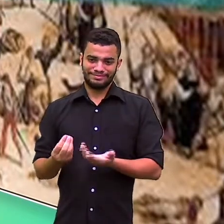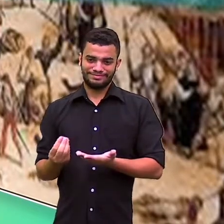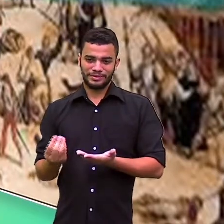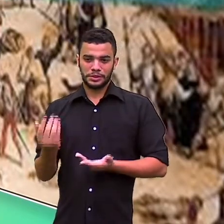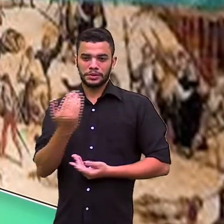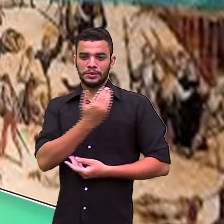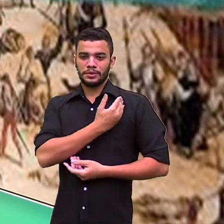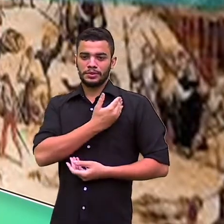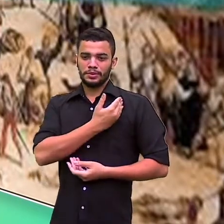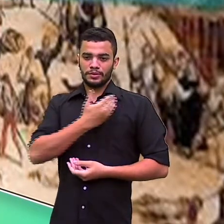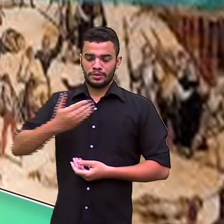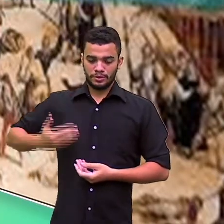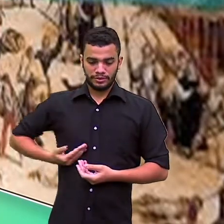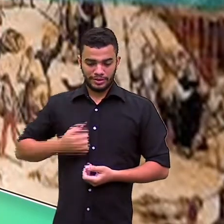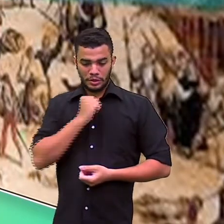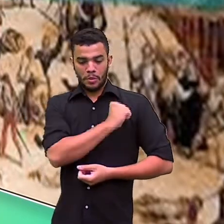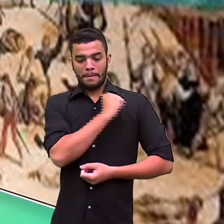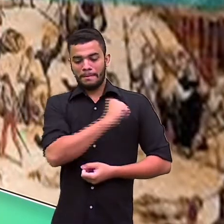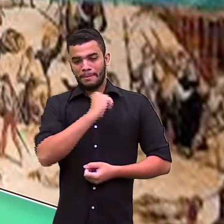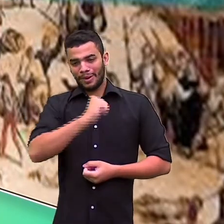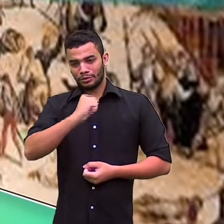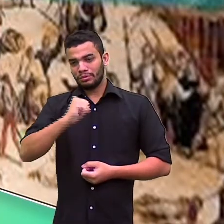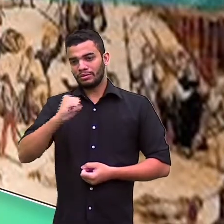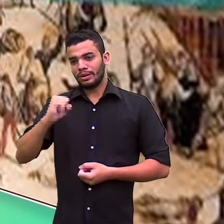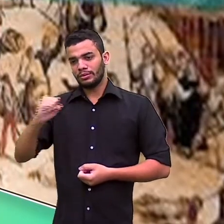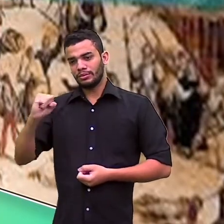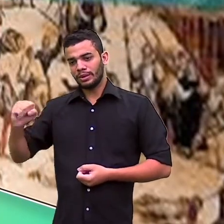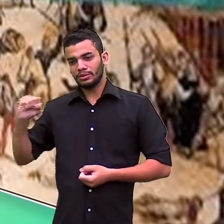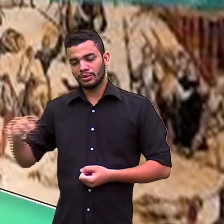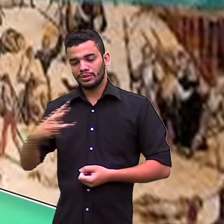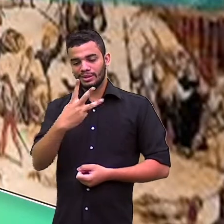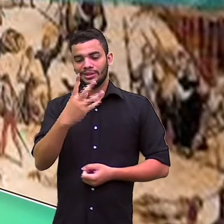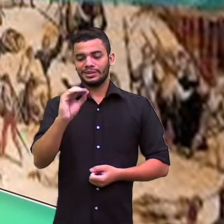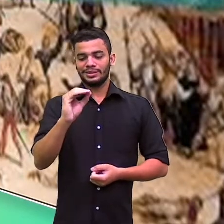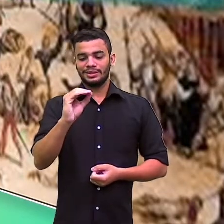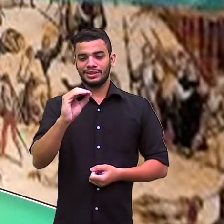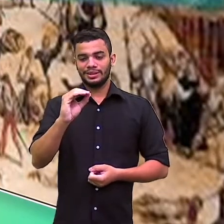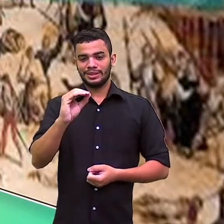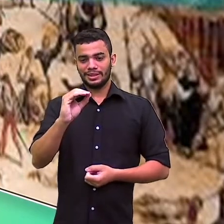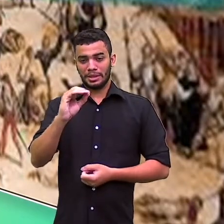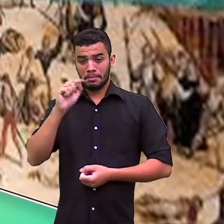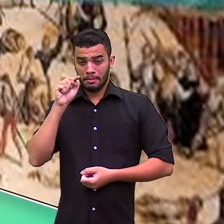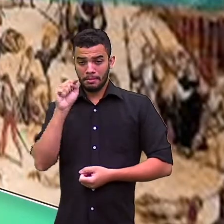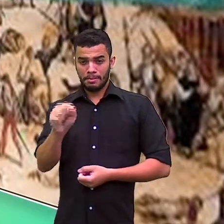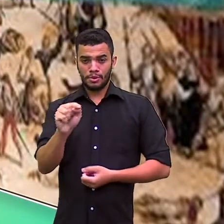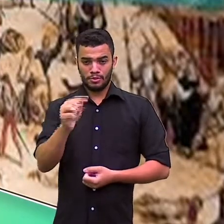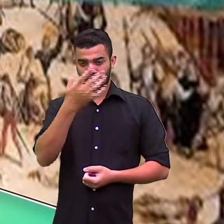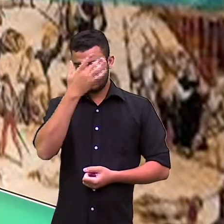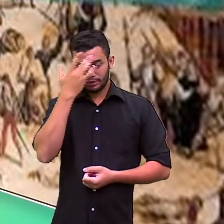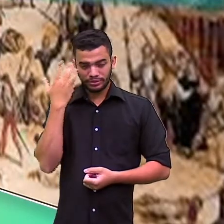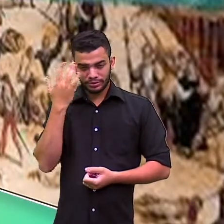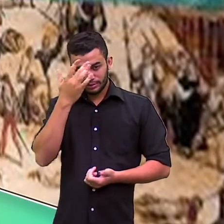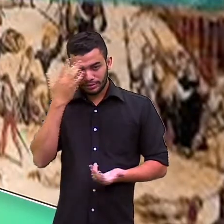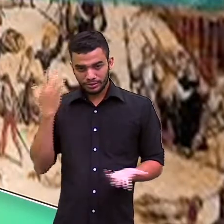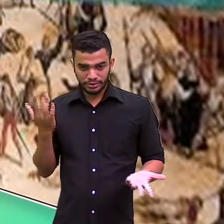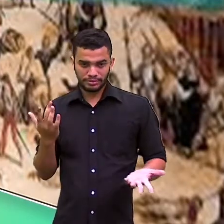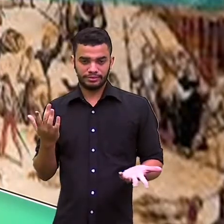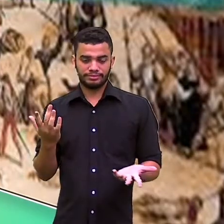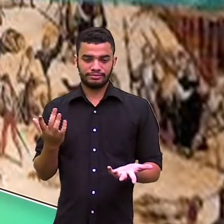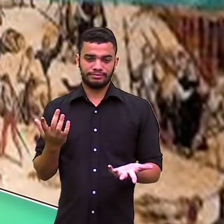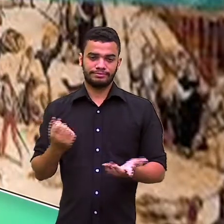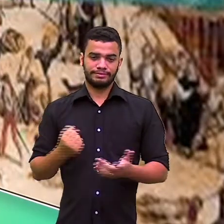mortos. Isso correspondia a quase 40% da população paraense da